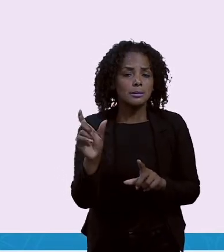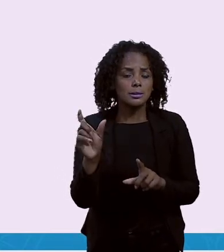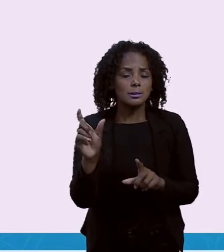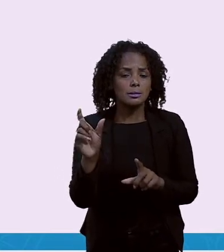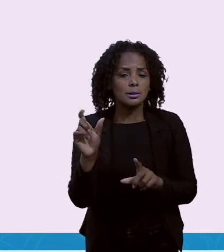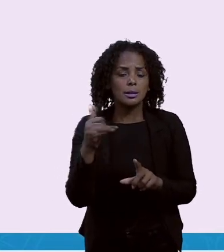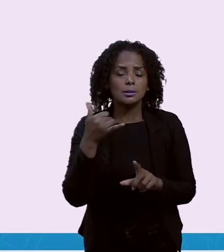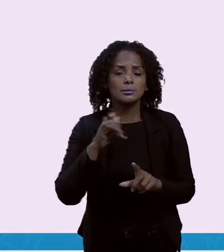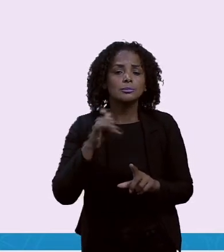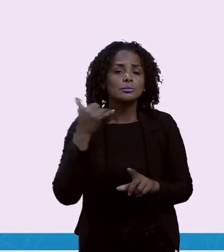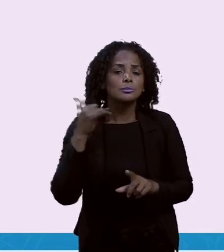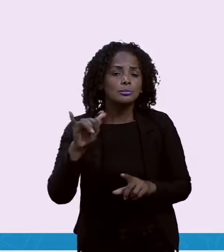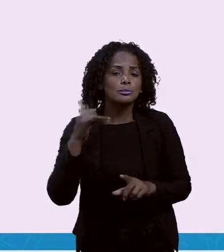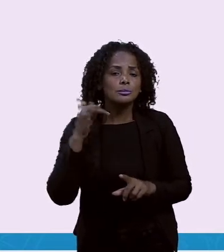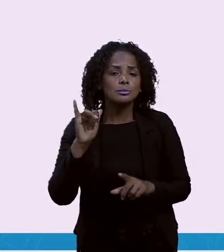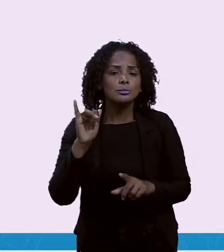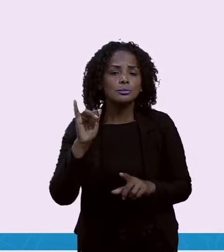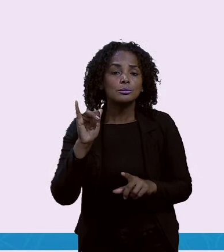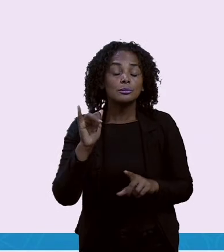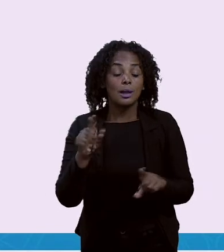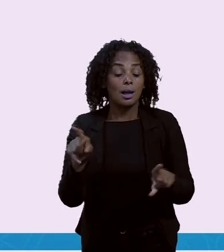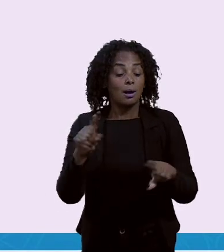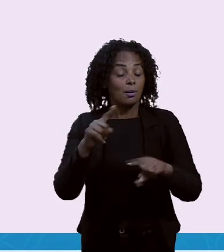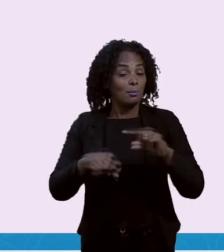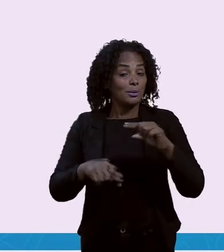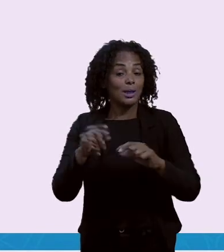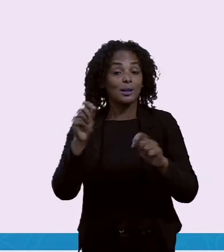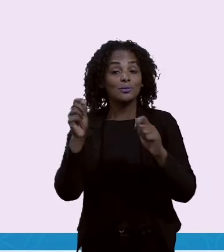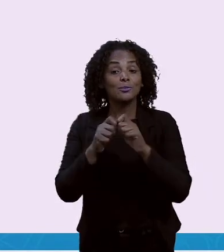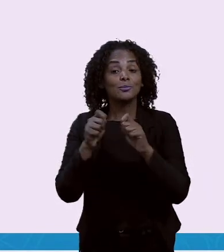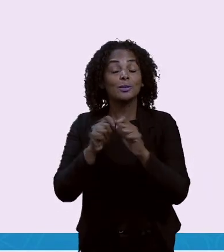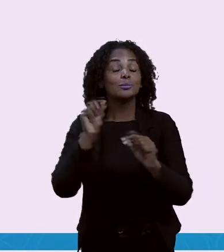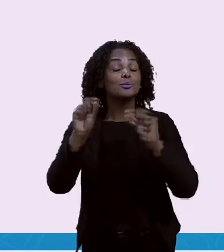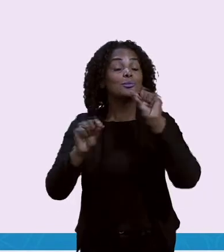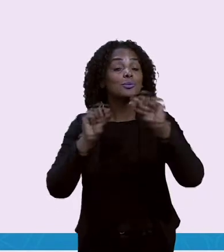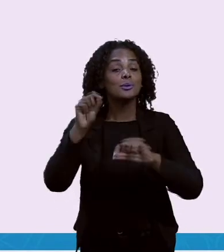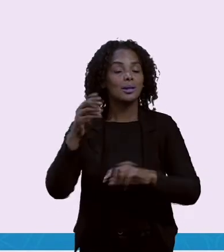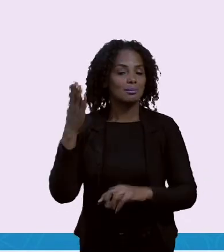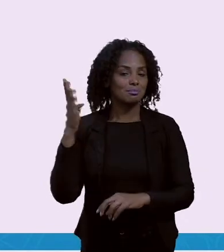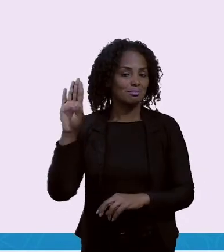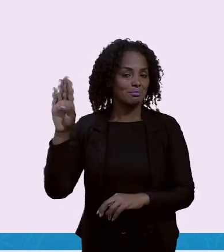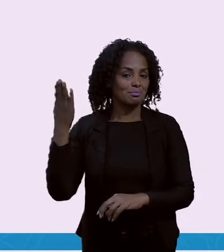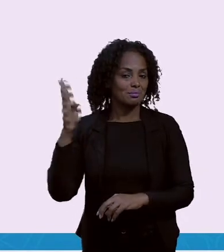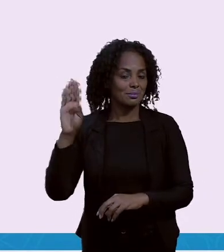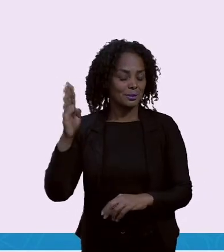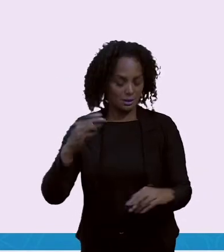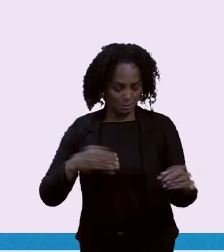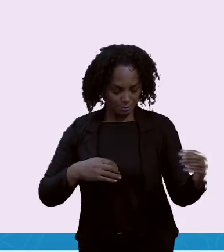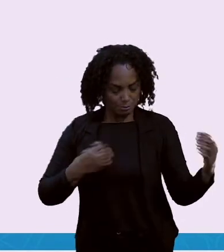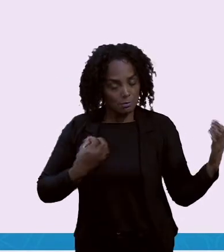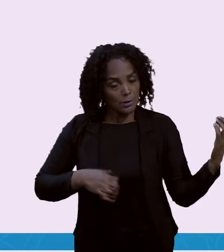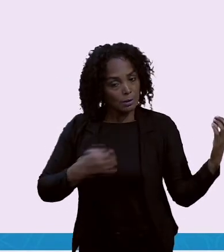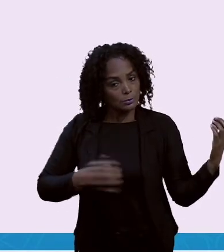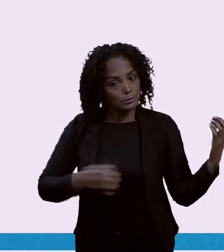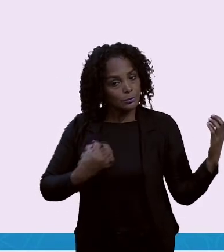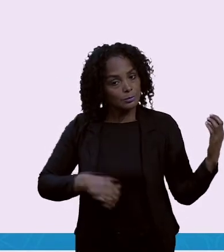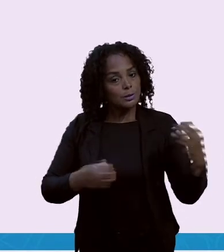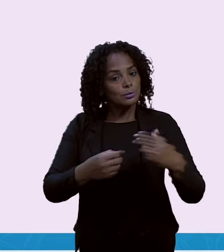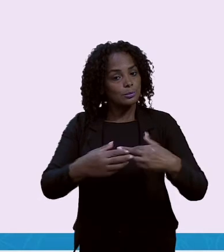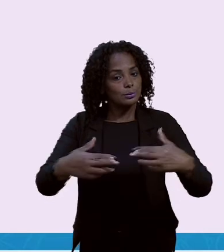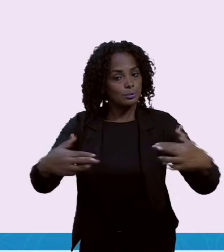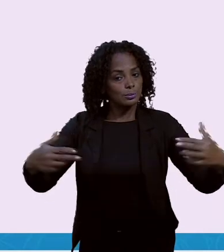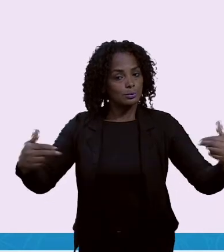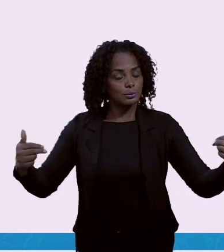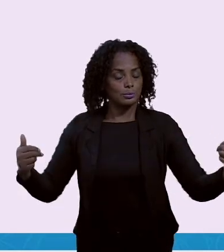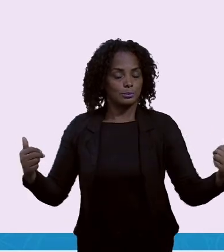Objetos feitos de madeira. Então nós temos instrumentos musicais, não só o violão, mas outros instrumentos também